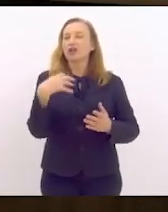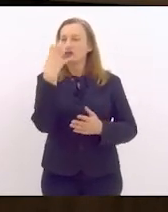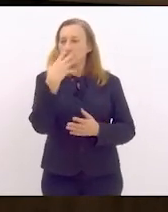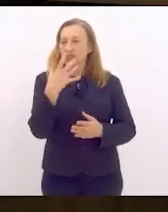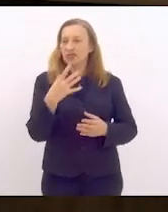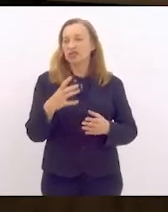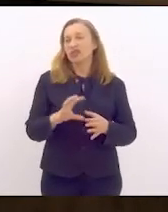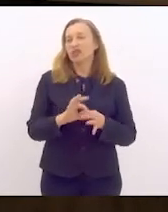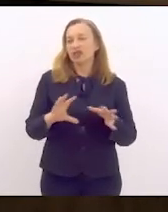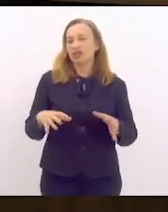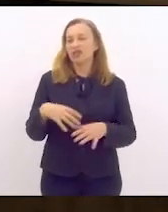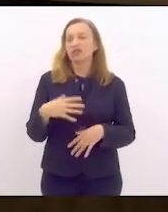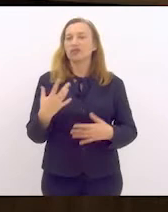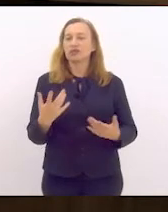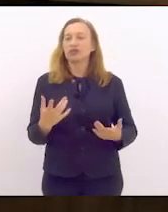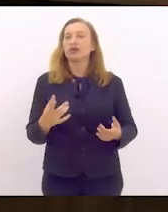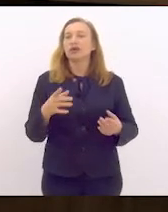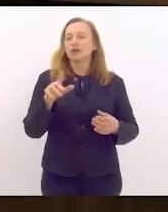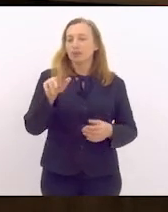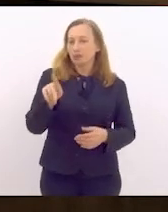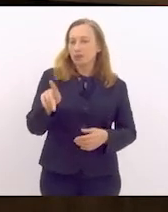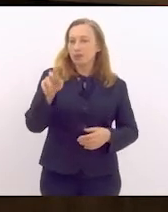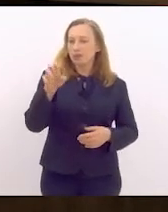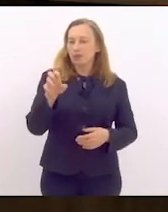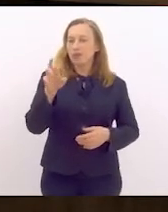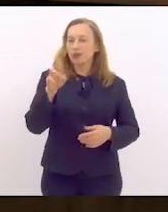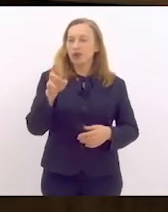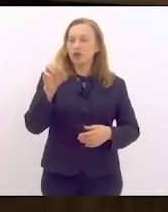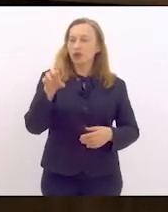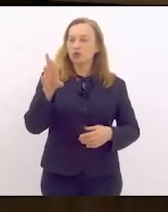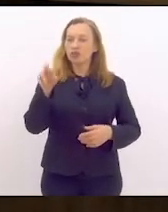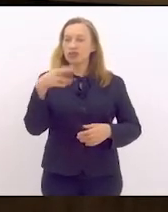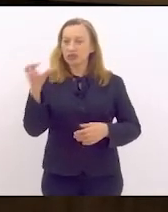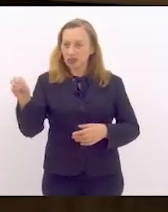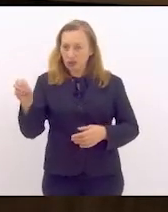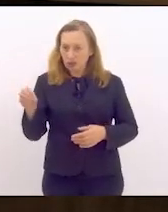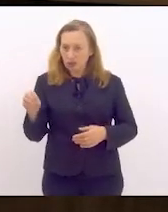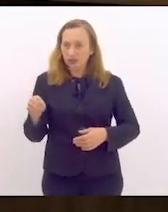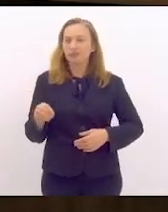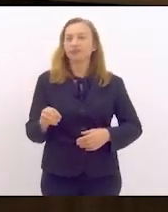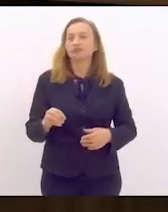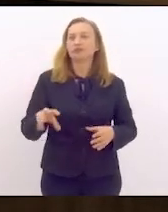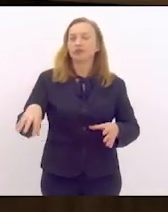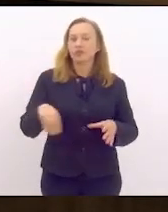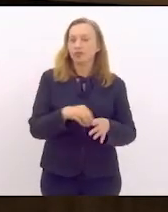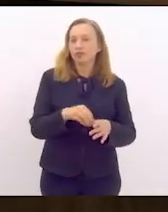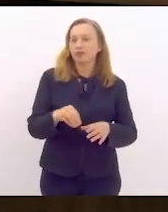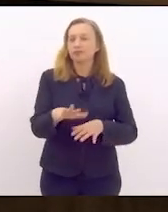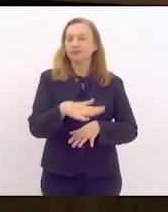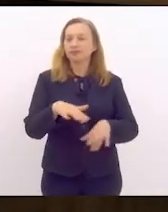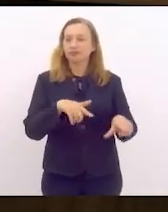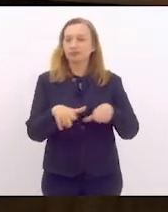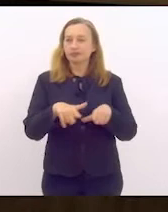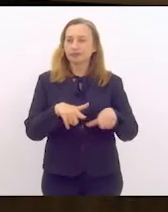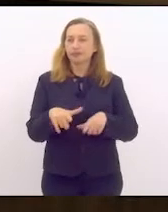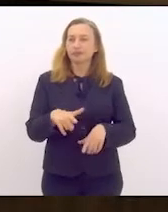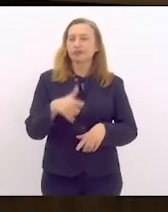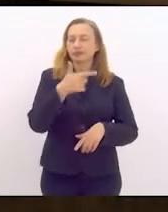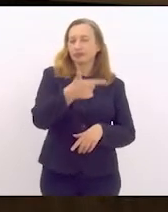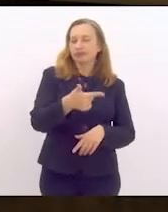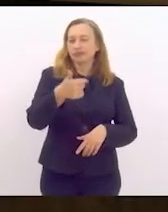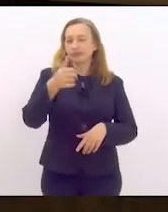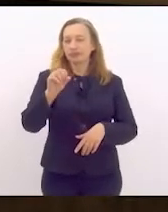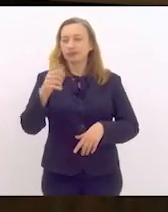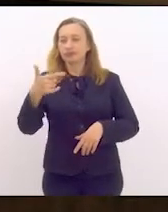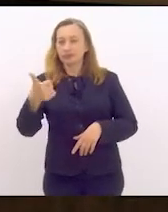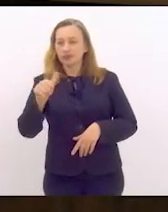Em 2010, a Oficina de Percussão. Em 2011, a Incubadora de Reinserção no Mercado de Trabalho. De 2011 a 2013,